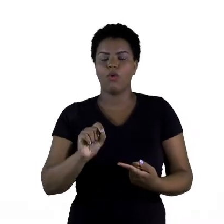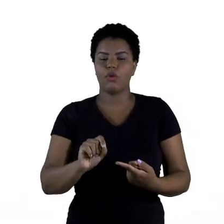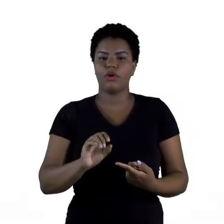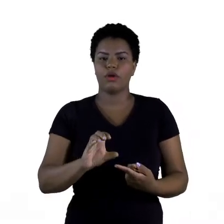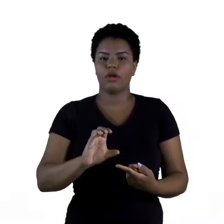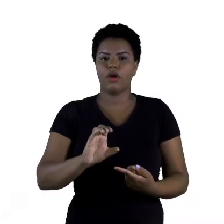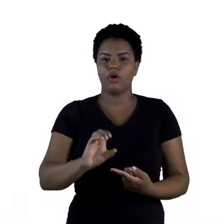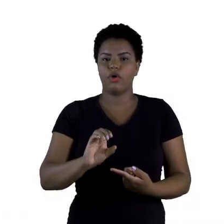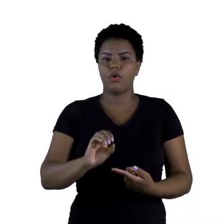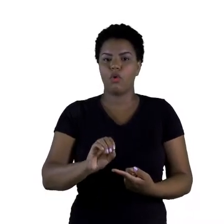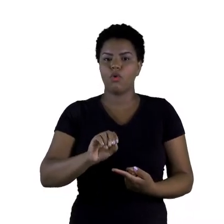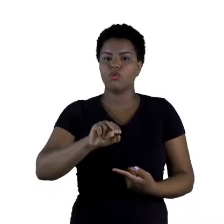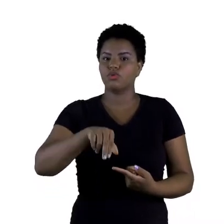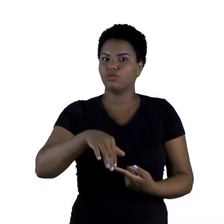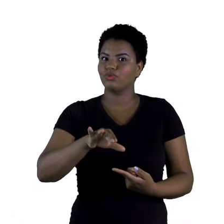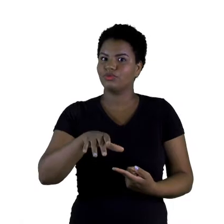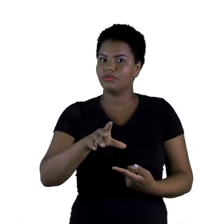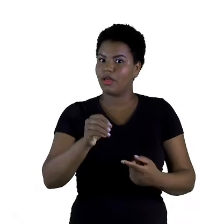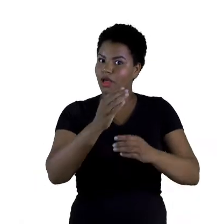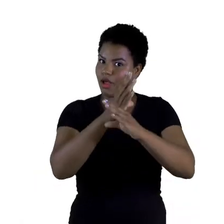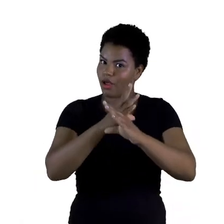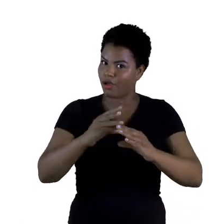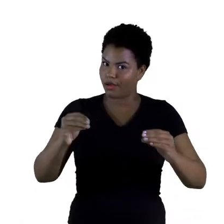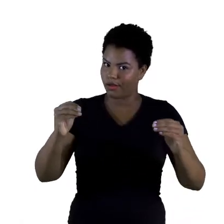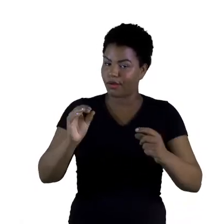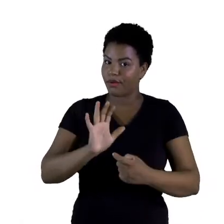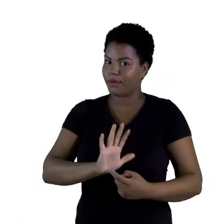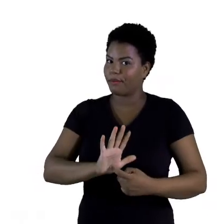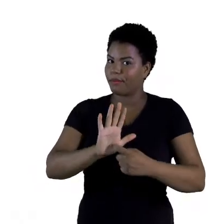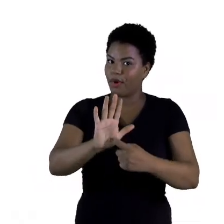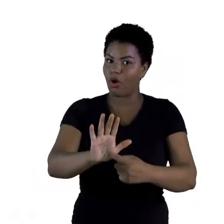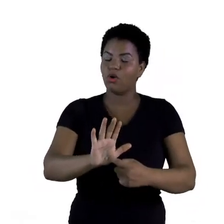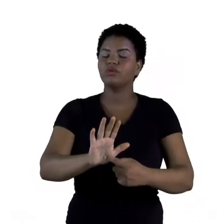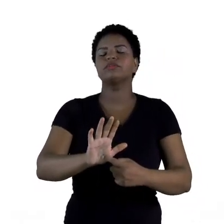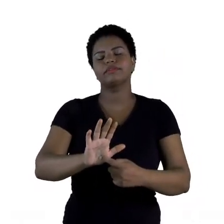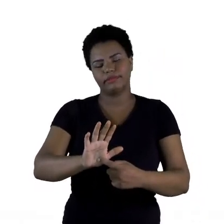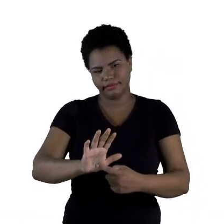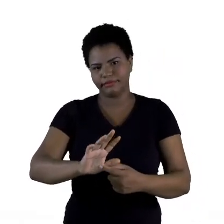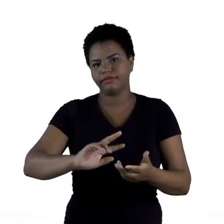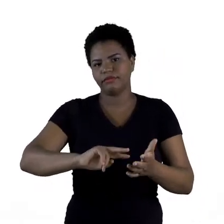é uma conjunção, indica o sentido contrário.